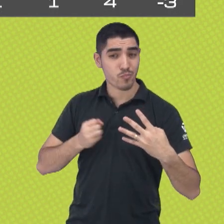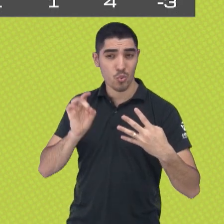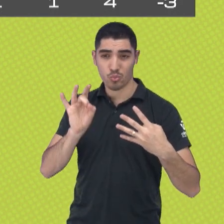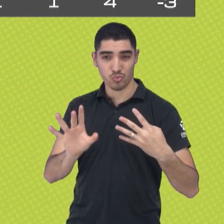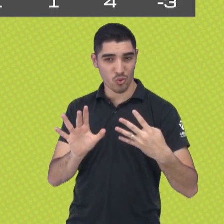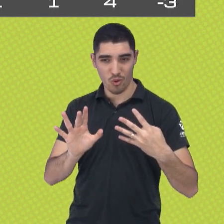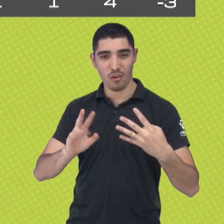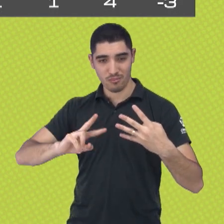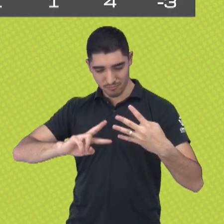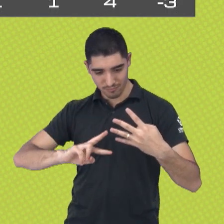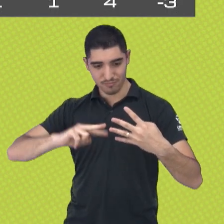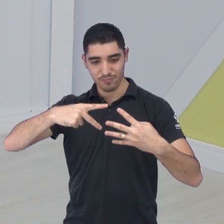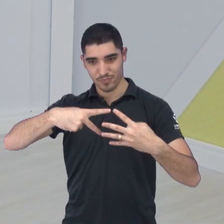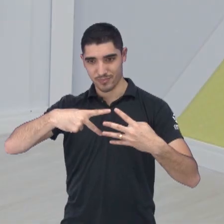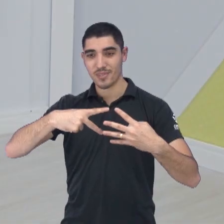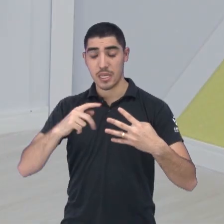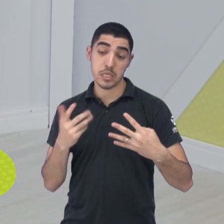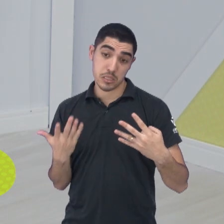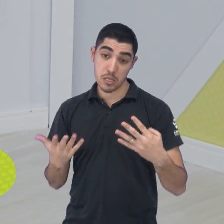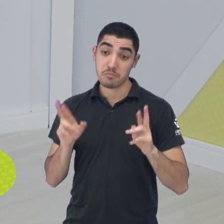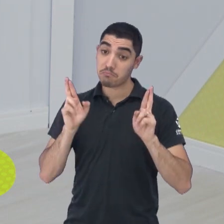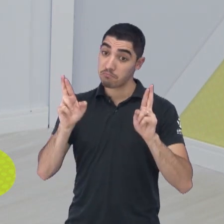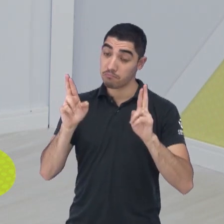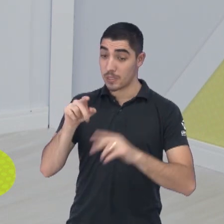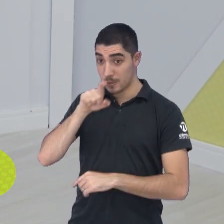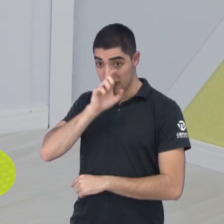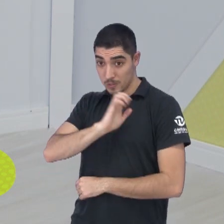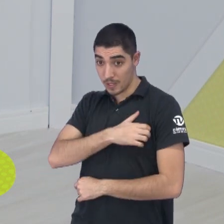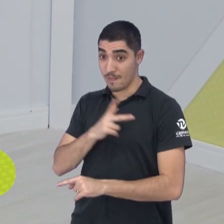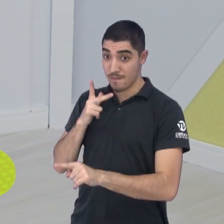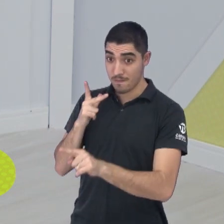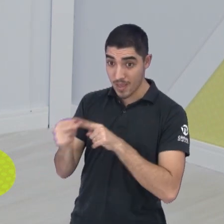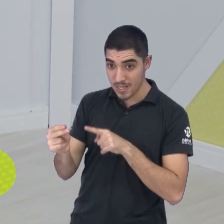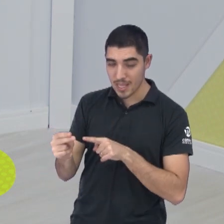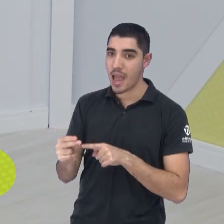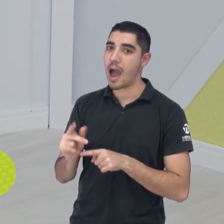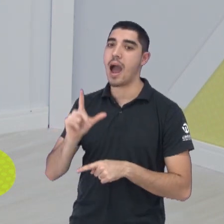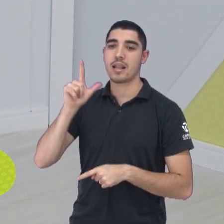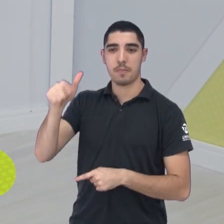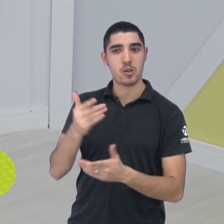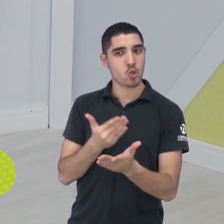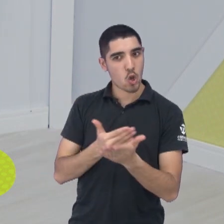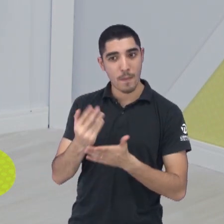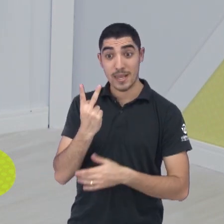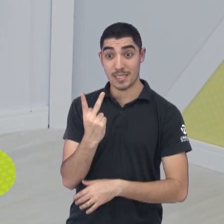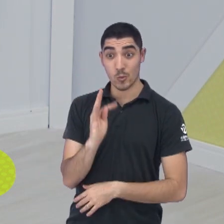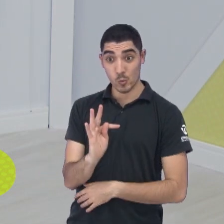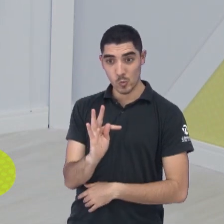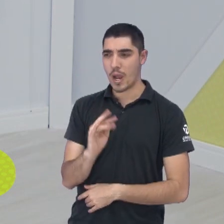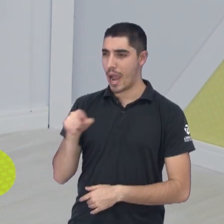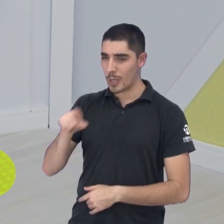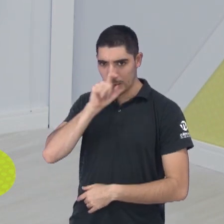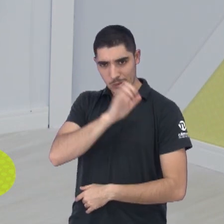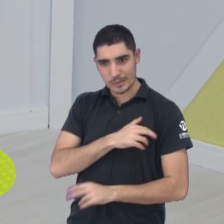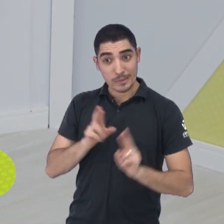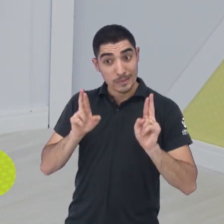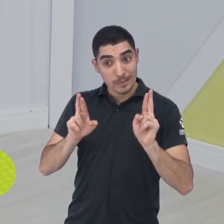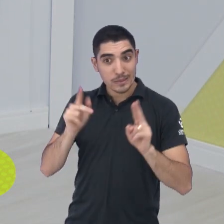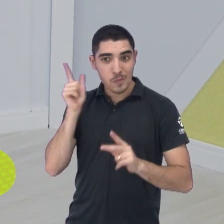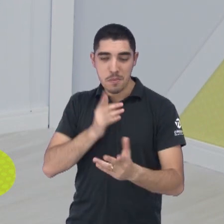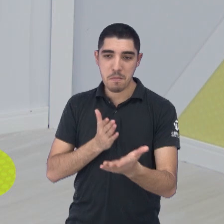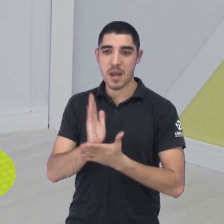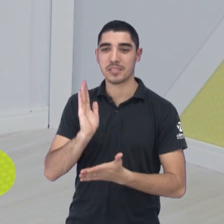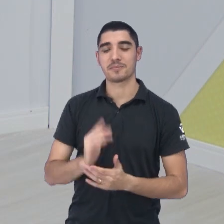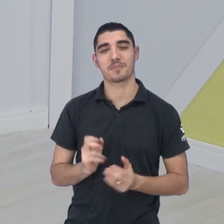Ituano. Vamos torcer por uma vitória dos meninos, vai embolar de vez, e aí começa o segundo turno, os meninos vão pra cima, quem sabe chega a classificação,